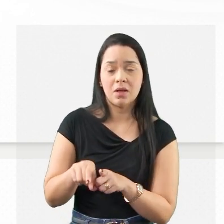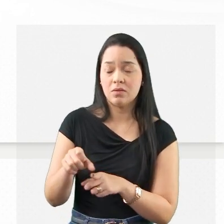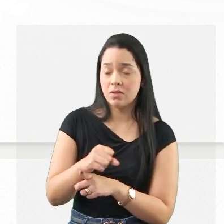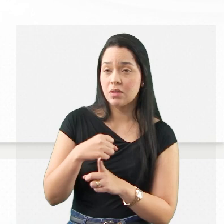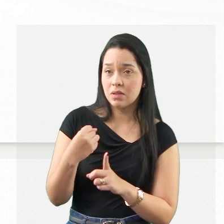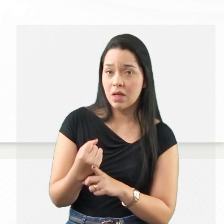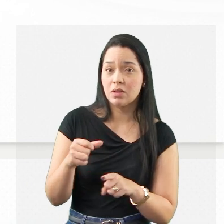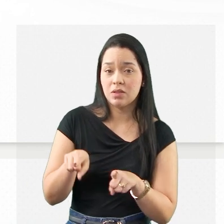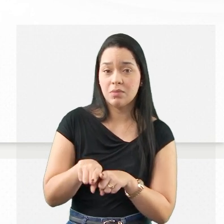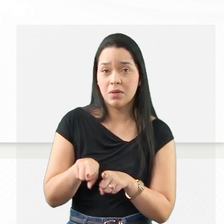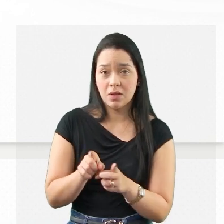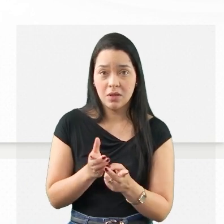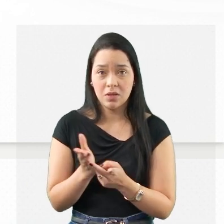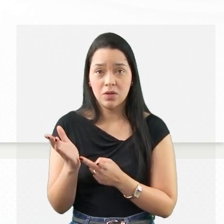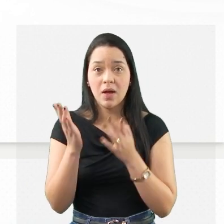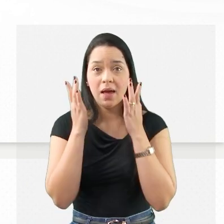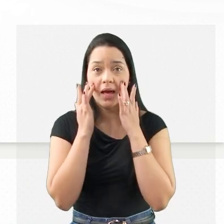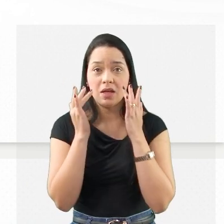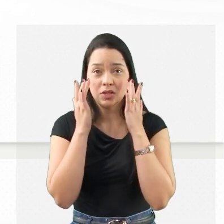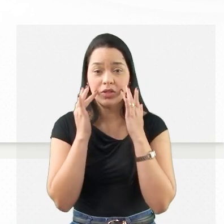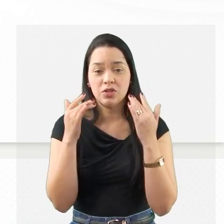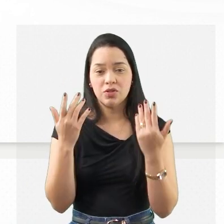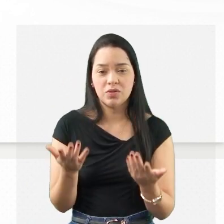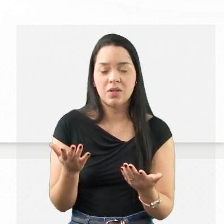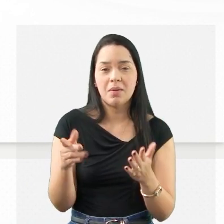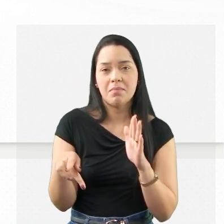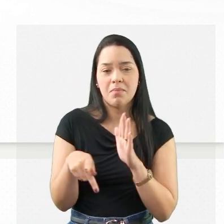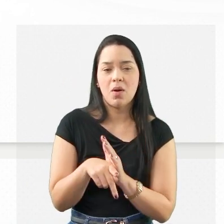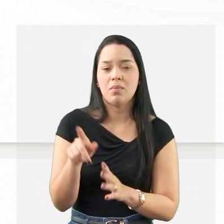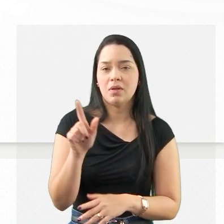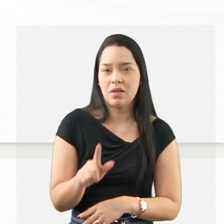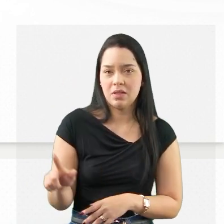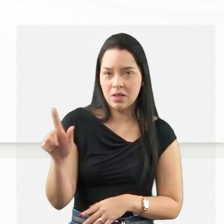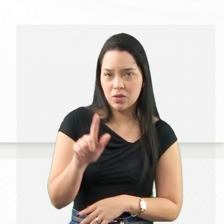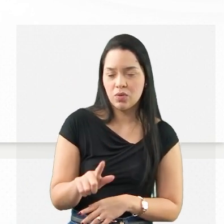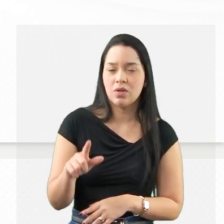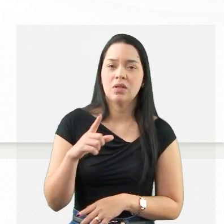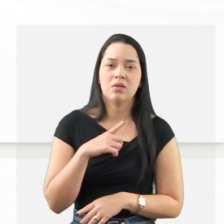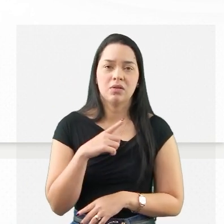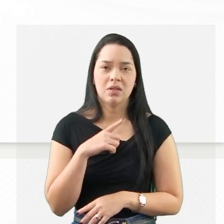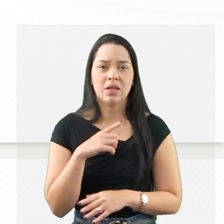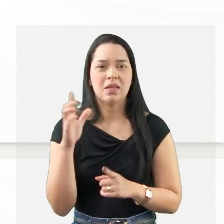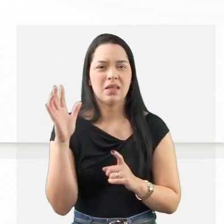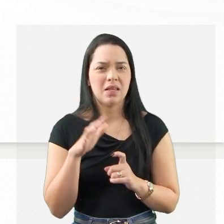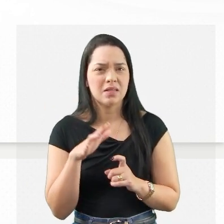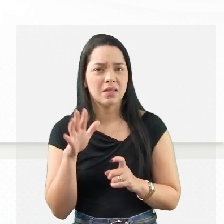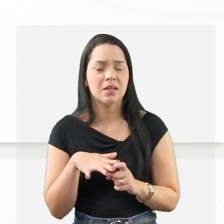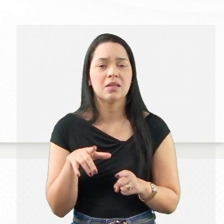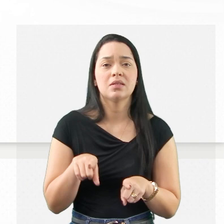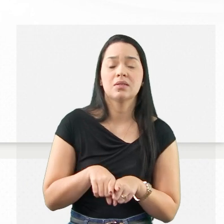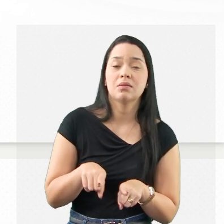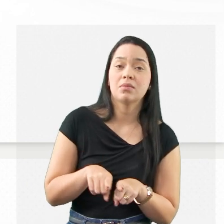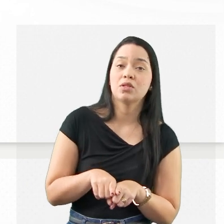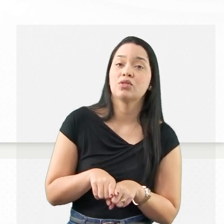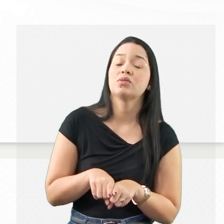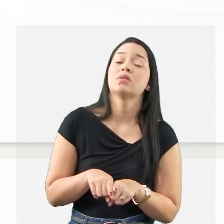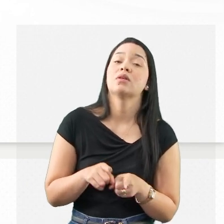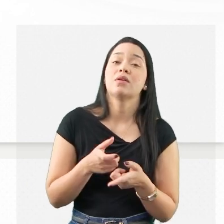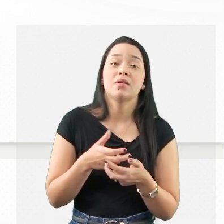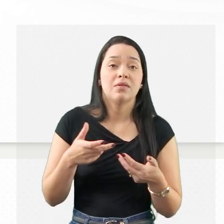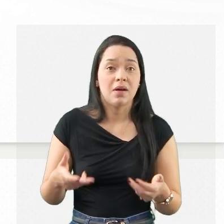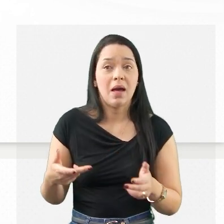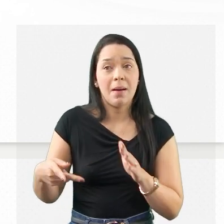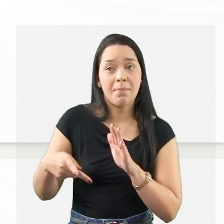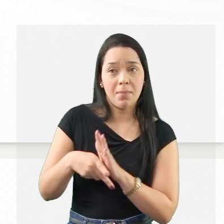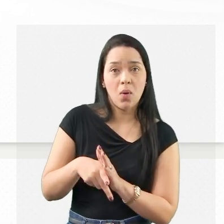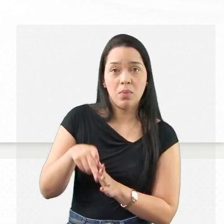mas por um viés artístico, né? Por um viés da literatura. Então, a gente tem a questão das lendas, dos mitos, a